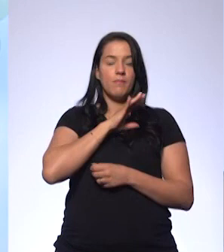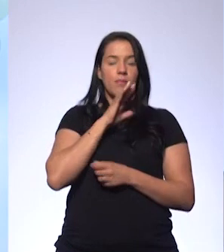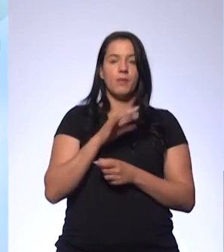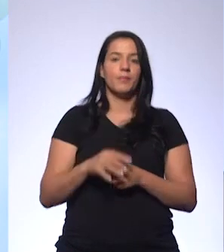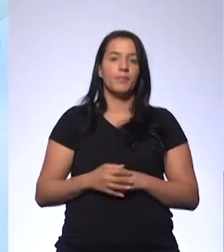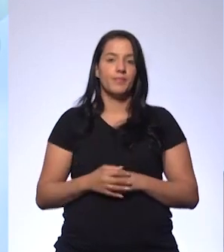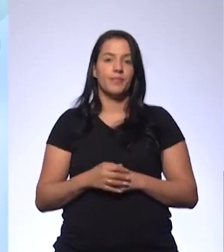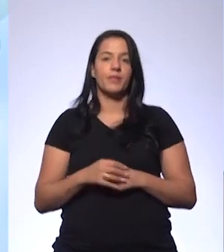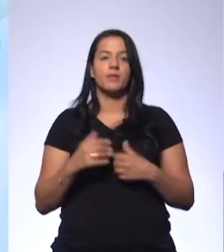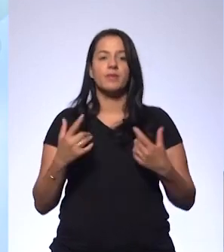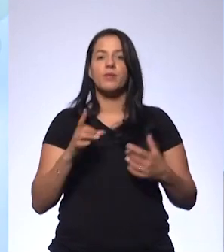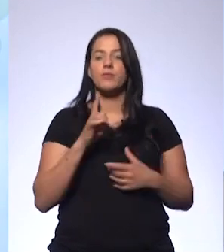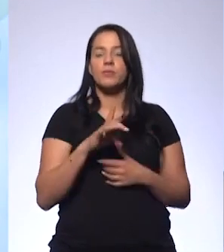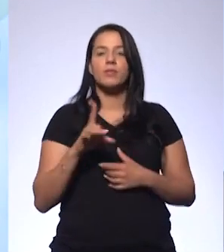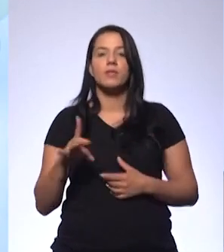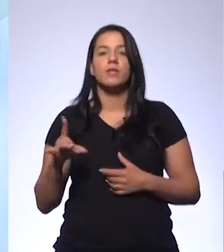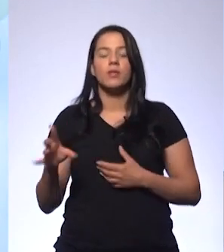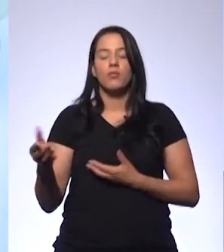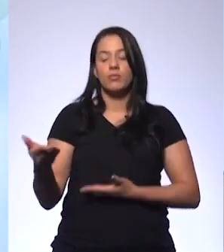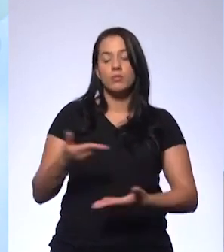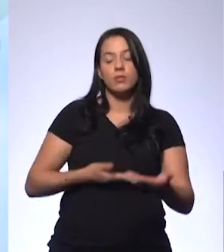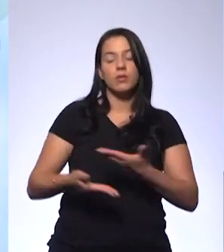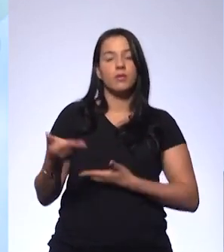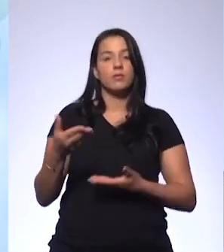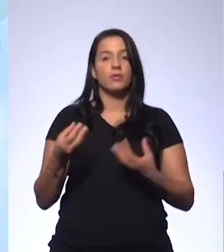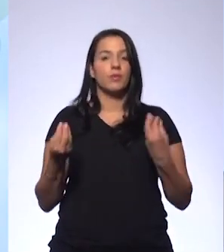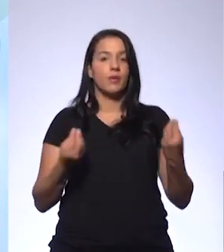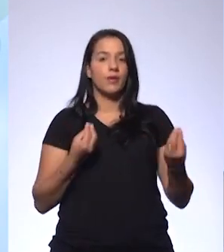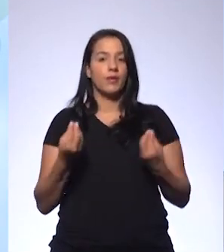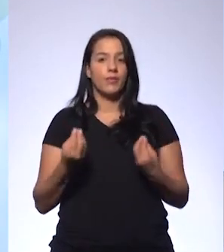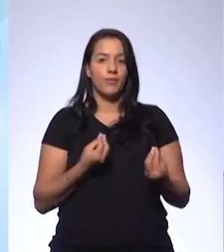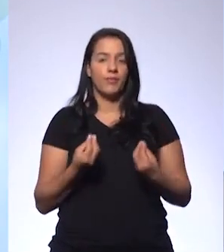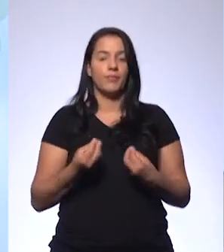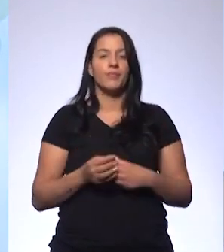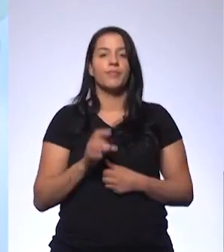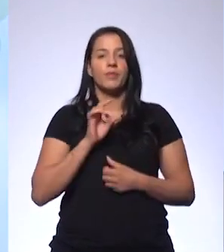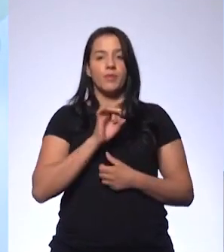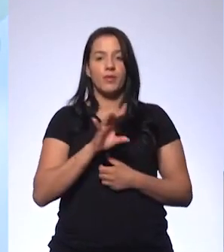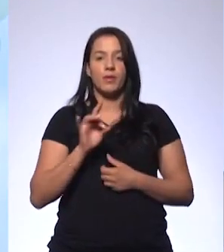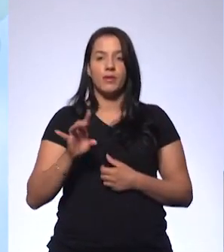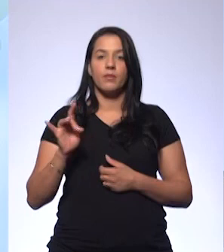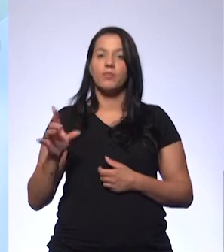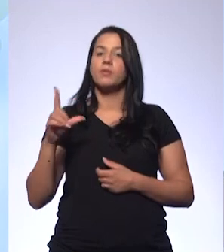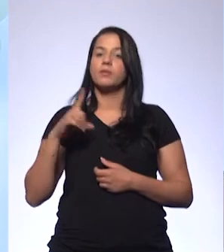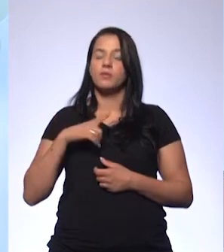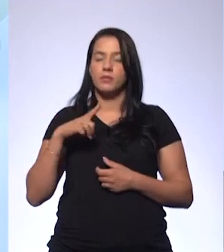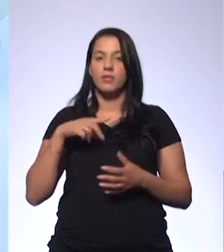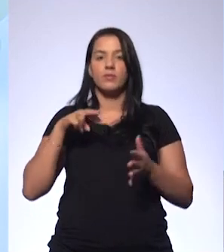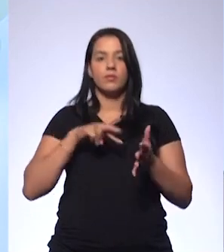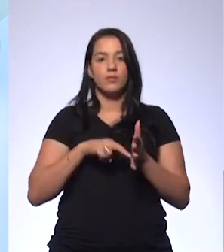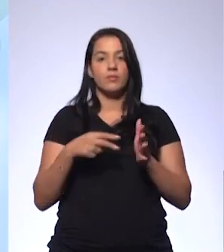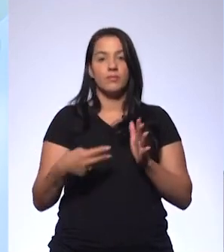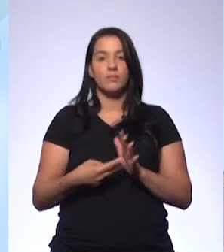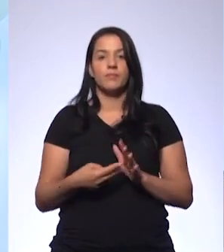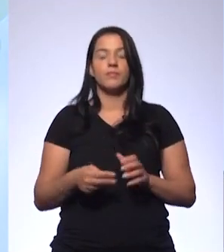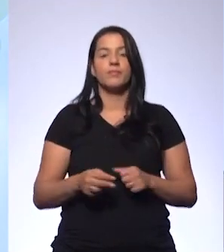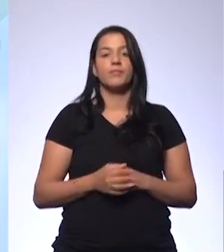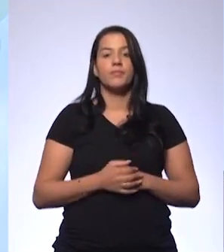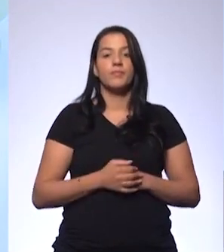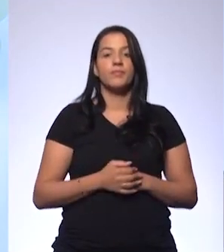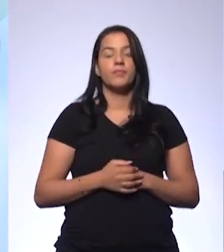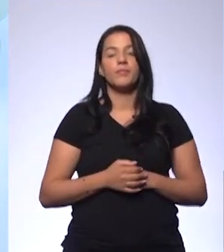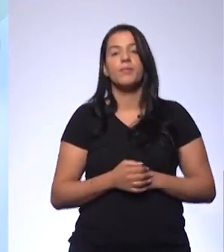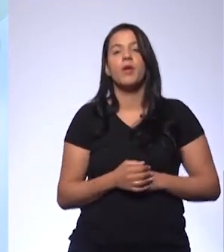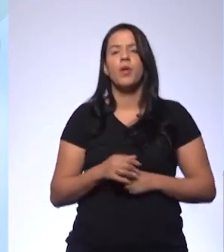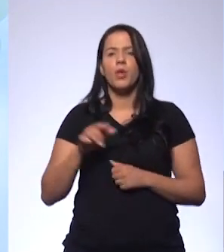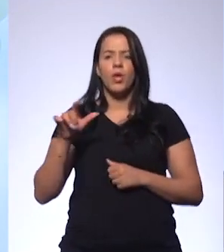essas espécies elas vão se relacionando, né? Então, cada espécie tem a sua característica ali, né, de ocupar